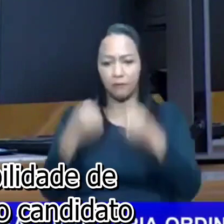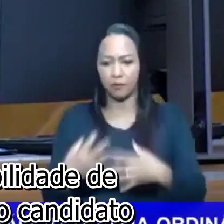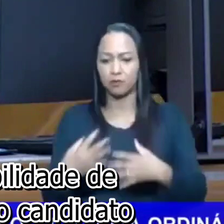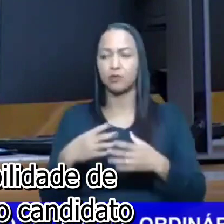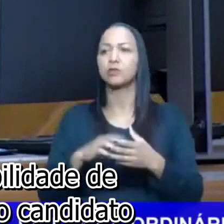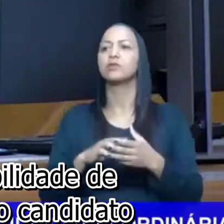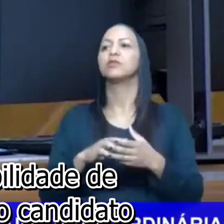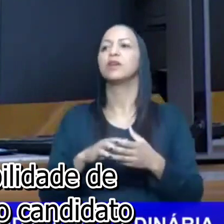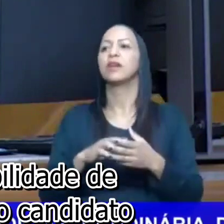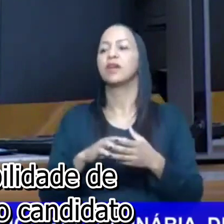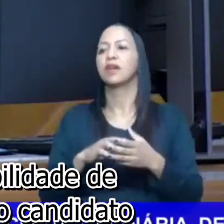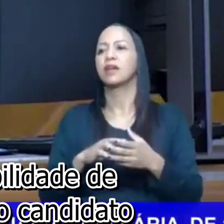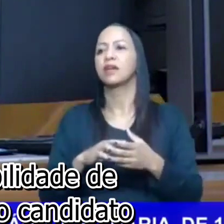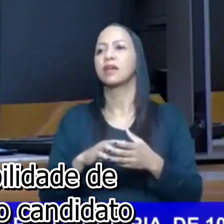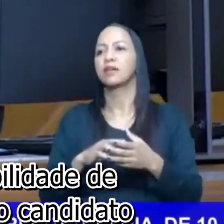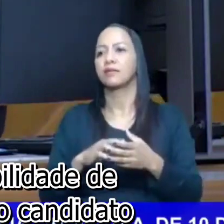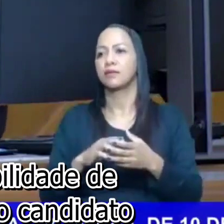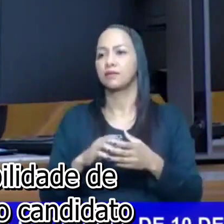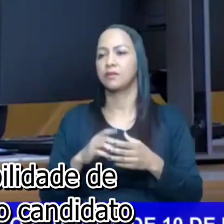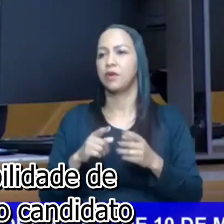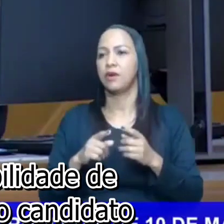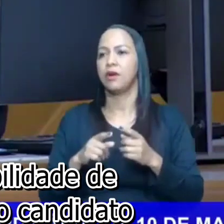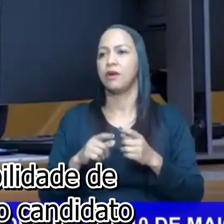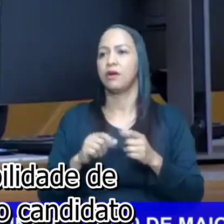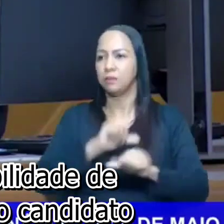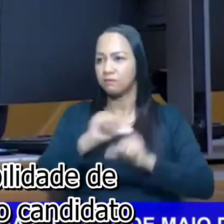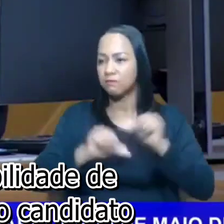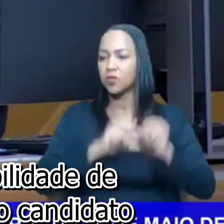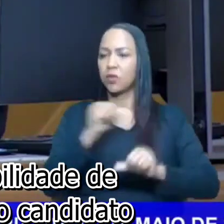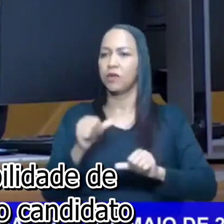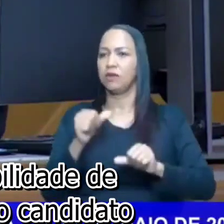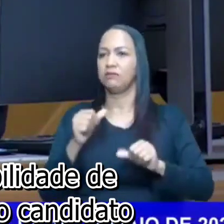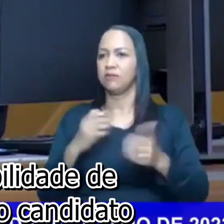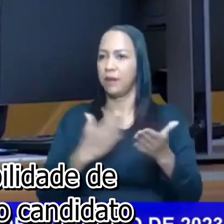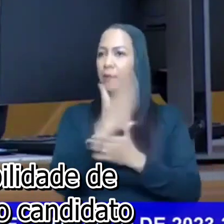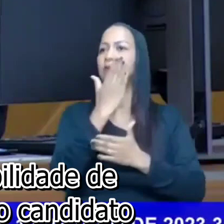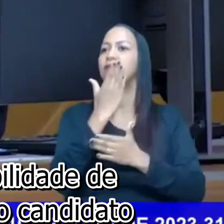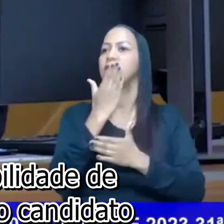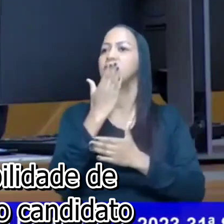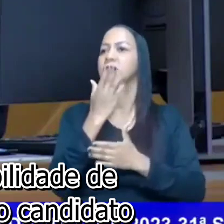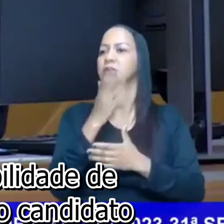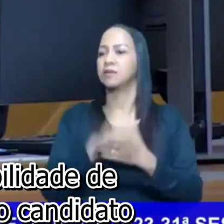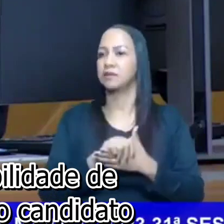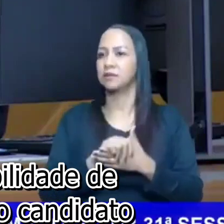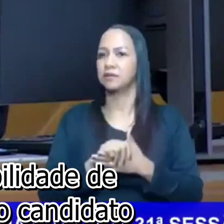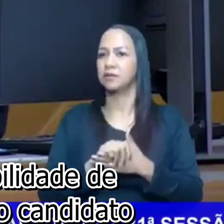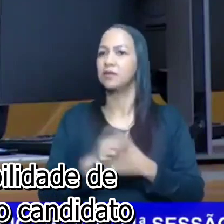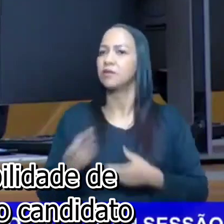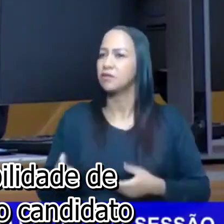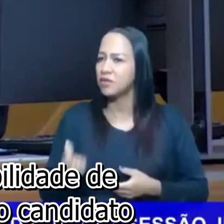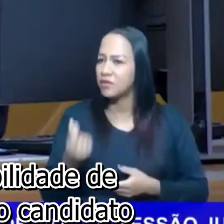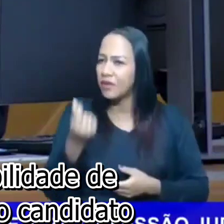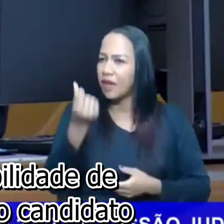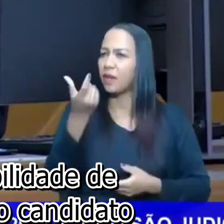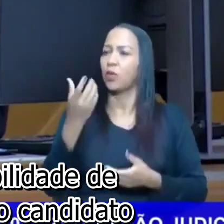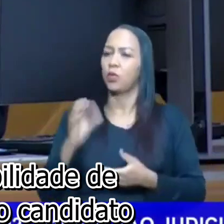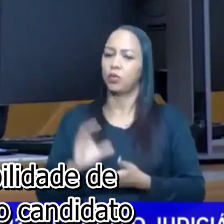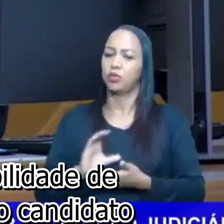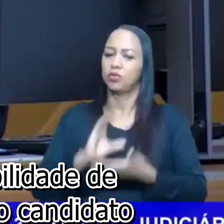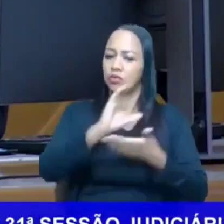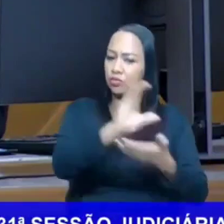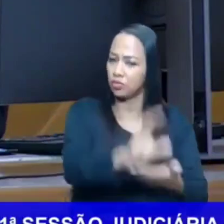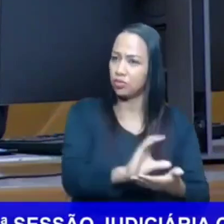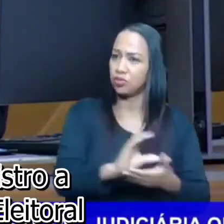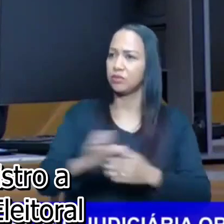parecer, manifesto-me agora pela possibilidade de aprovação, em razão de os valores repassados ao candidato